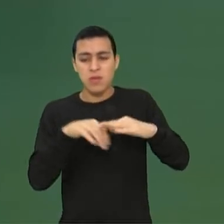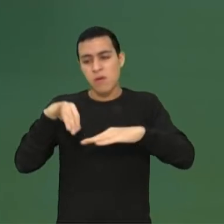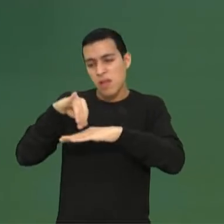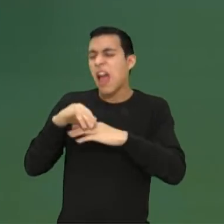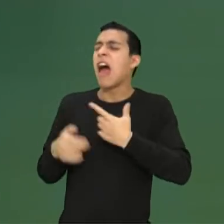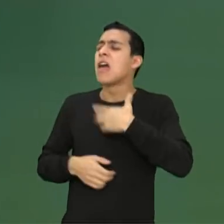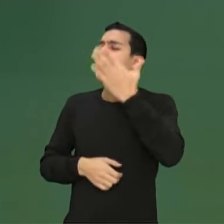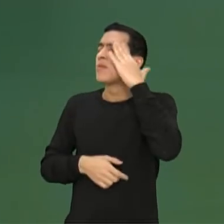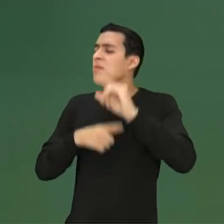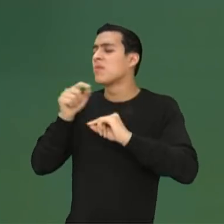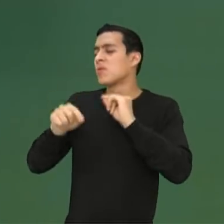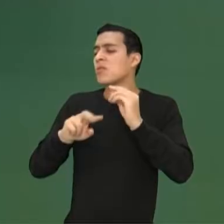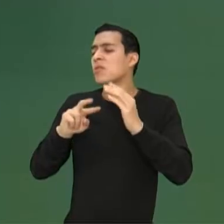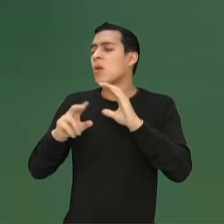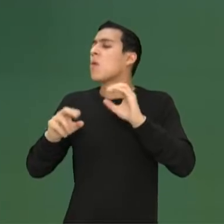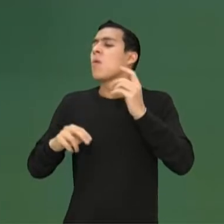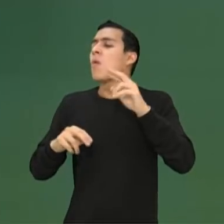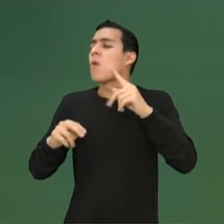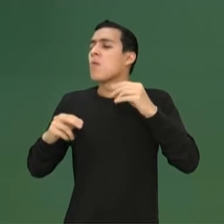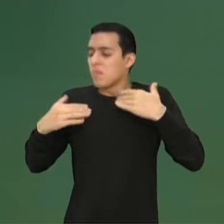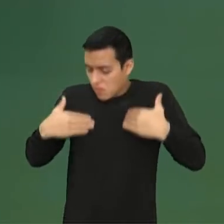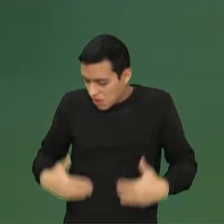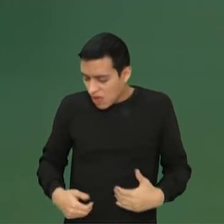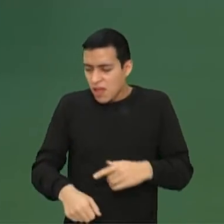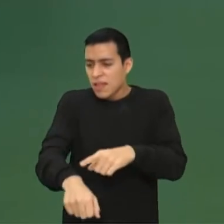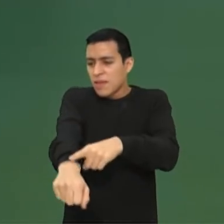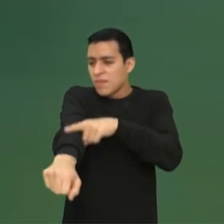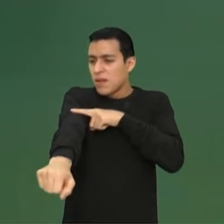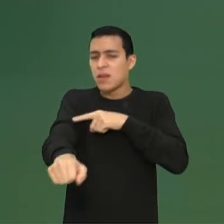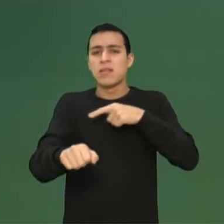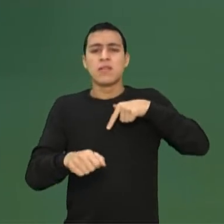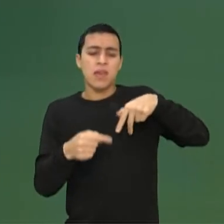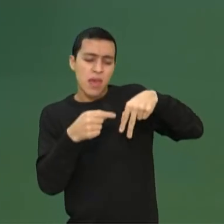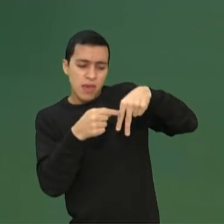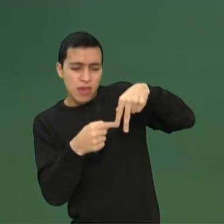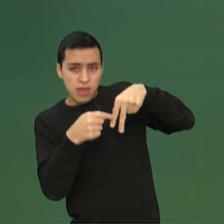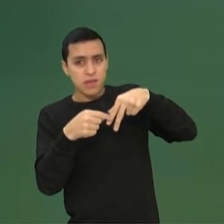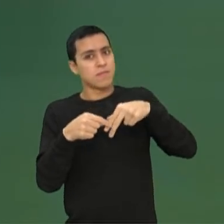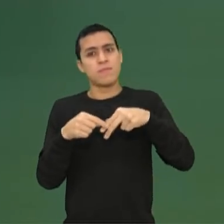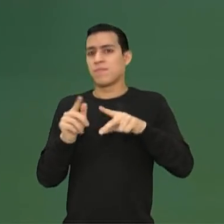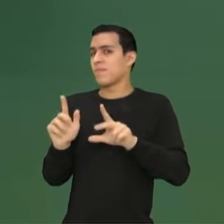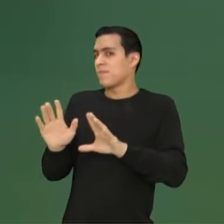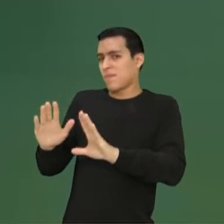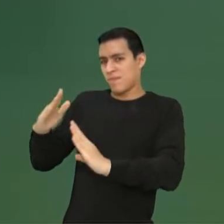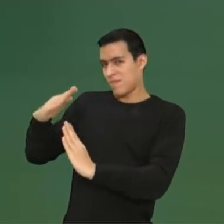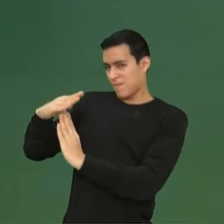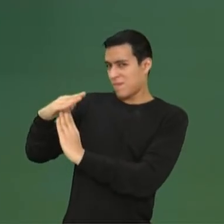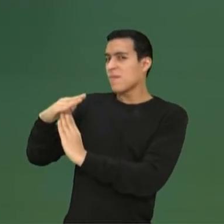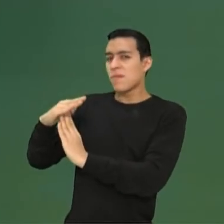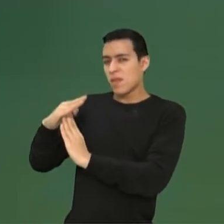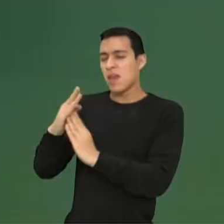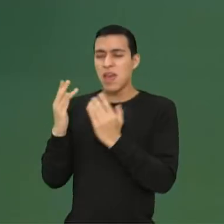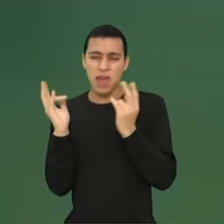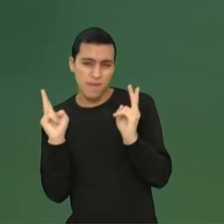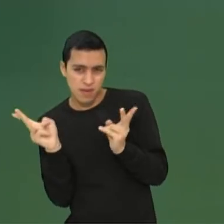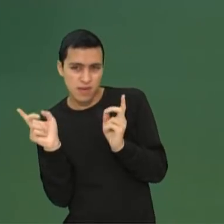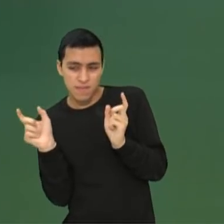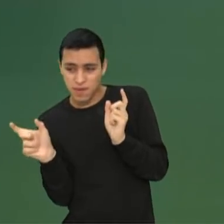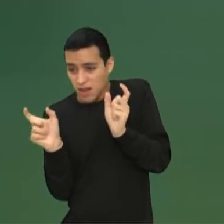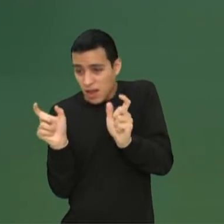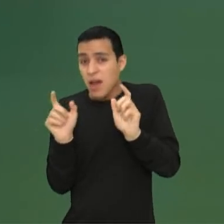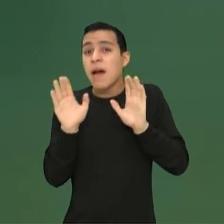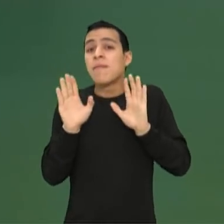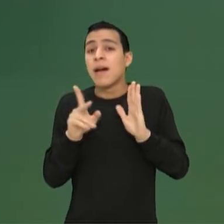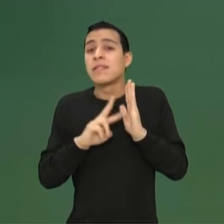sei o que é corpo. Eu tenho o meu corpo, tem braço, tem perna. Não é bem esse corpo. É a mesma palavra, mas ela vai ter